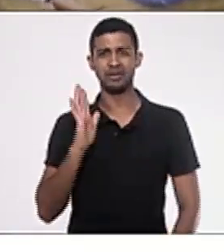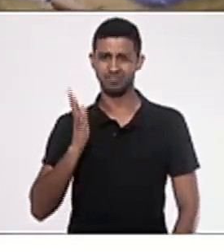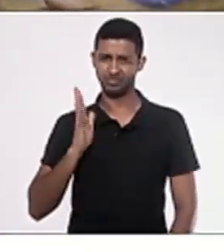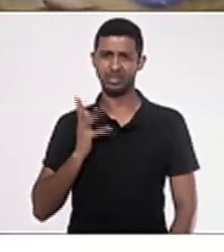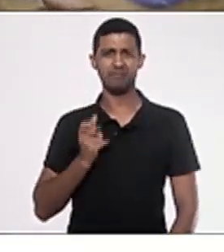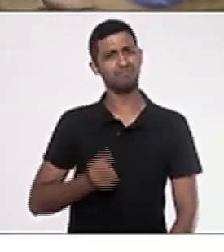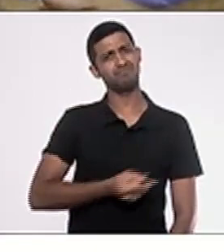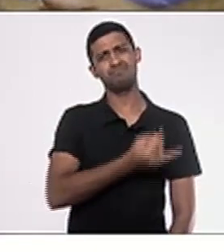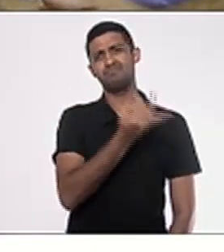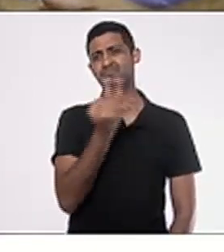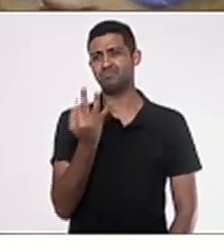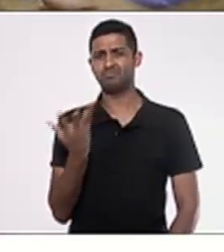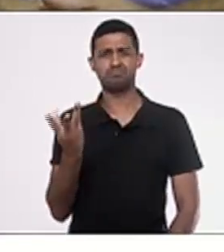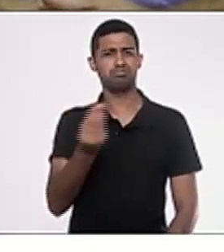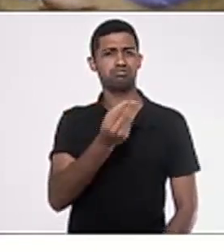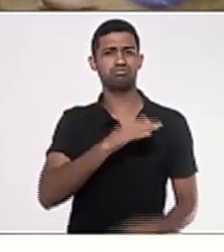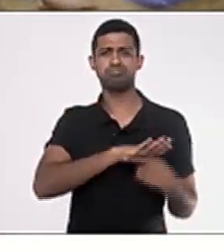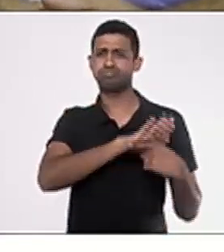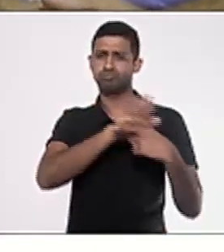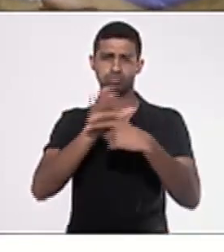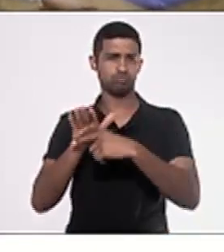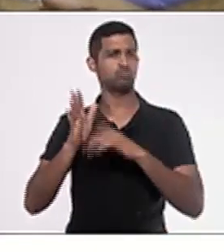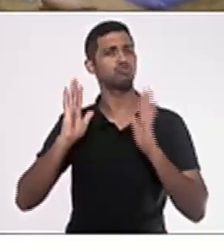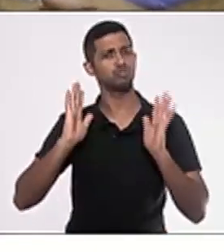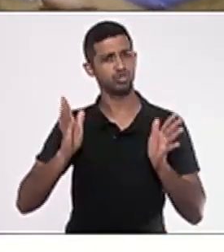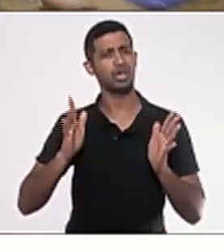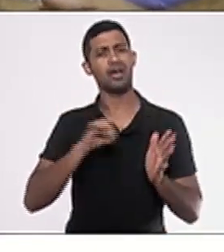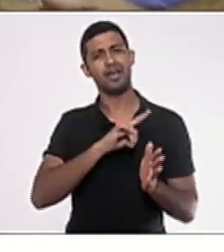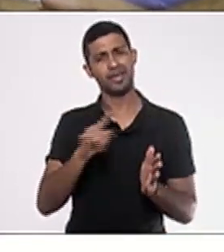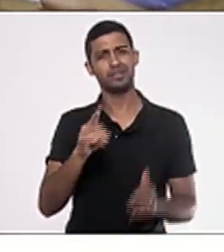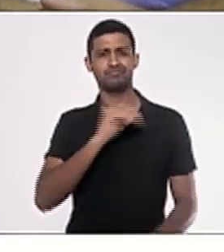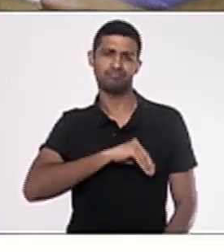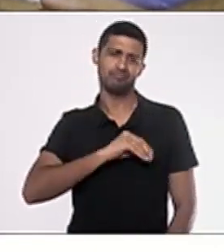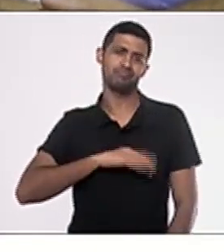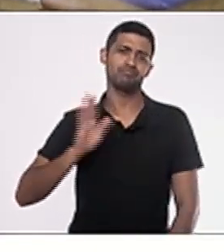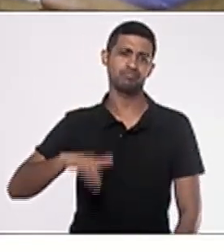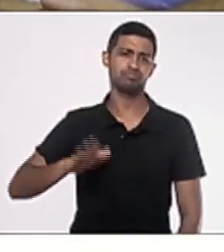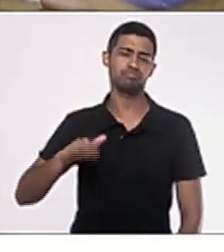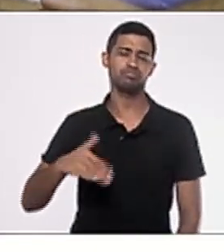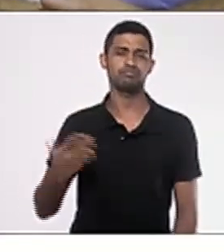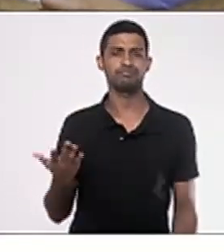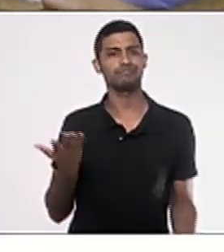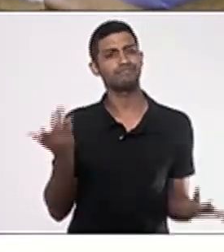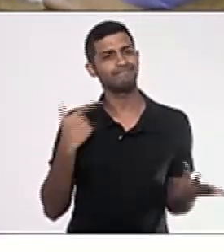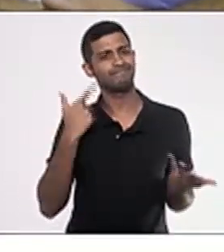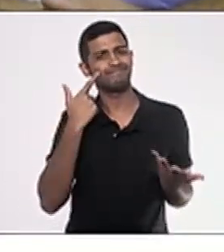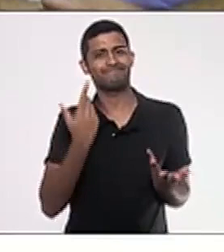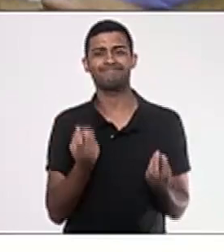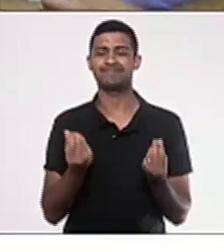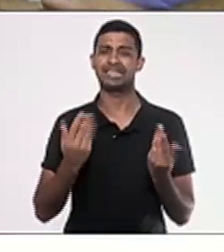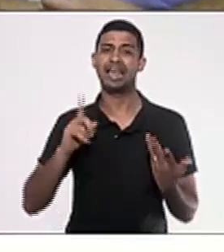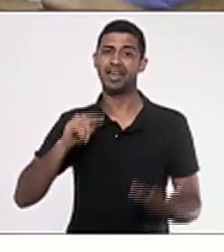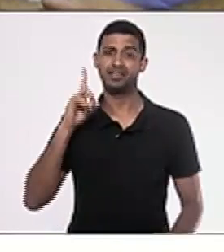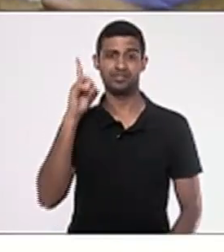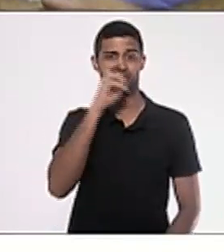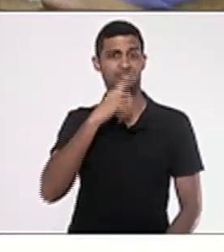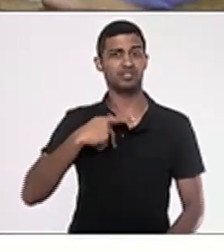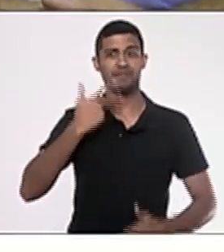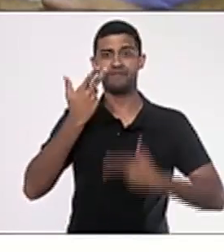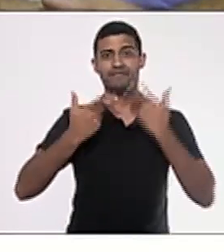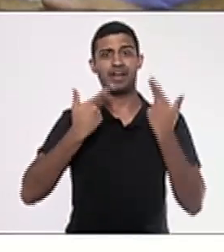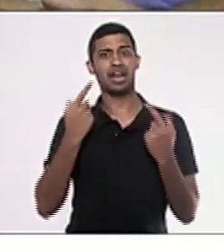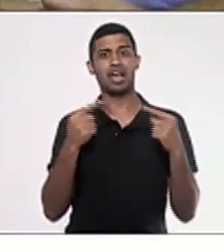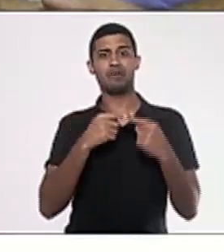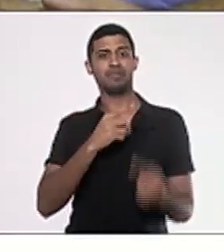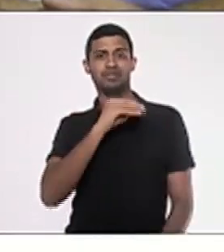uma demanda grande de consumidores menos favorecidos, digamos assim. Então, fica até um pouco difícil da gente falar da questão